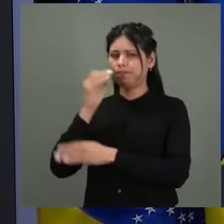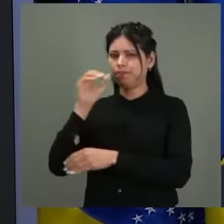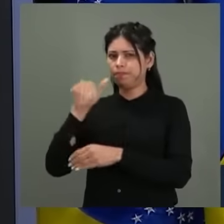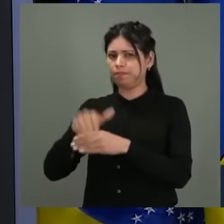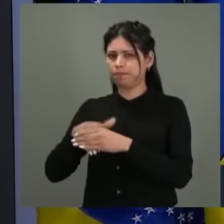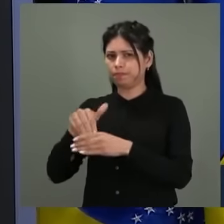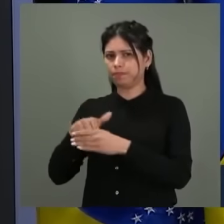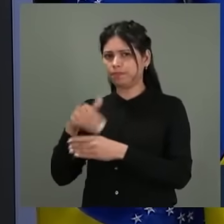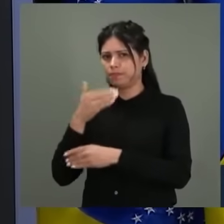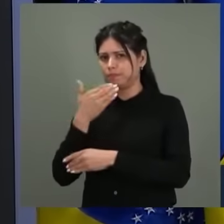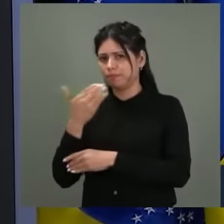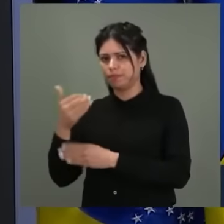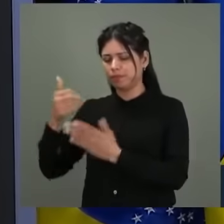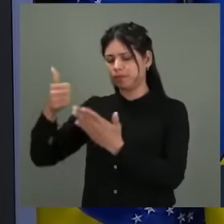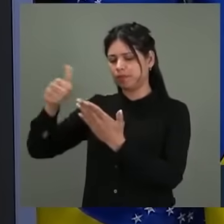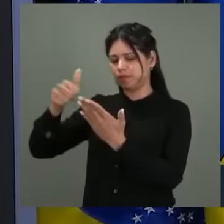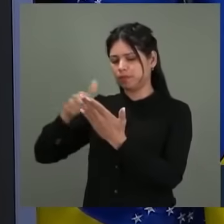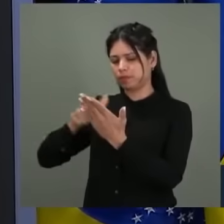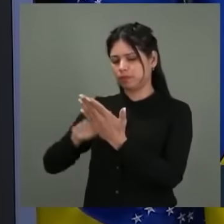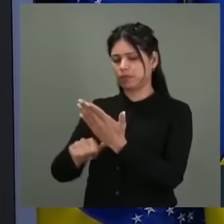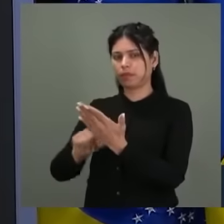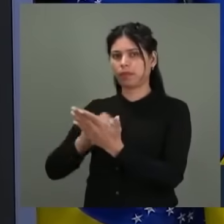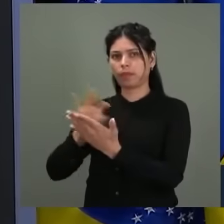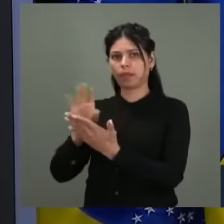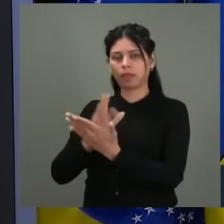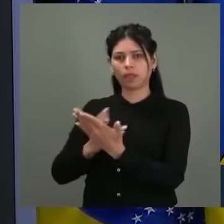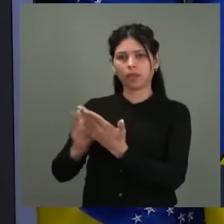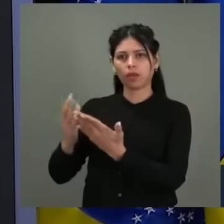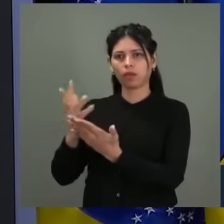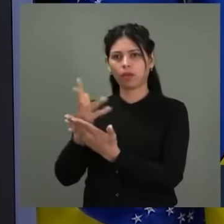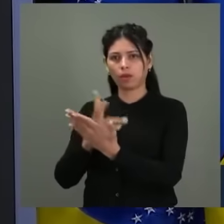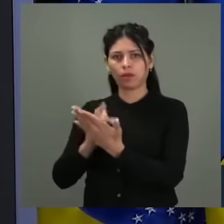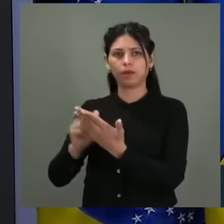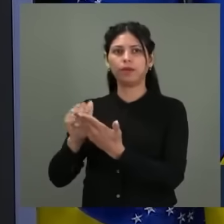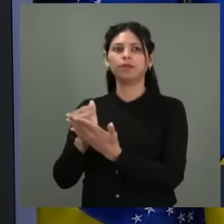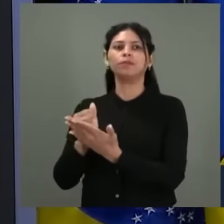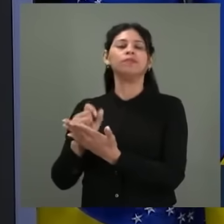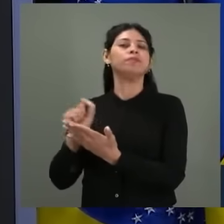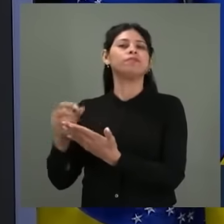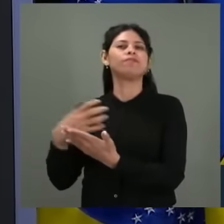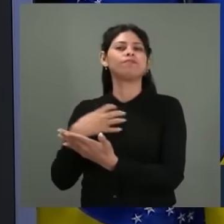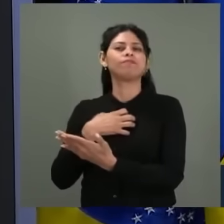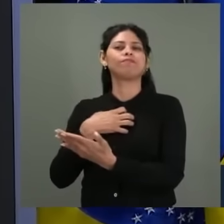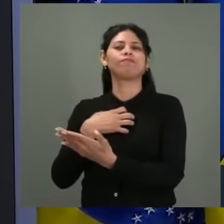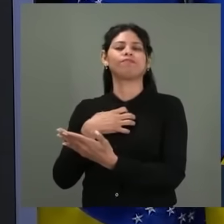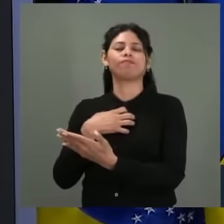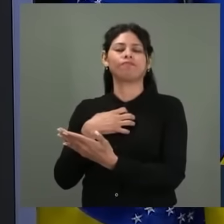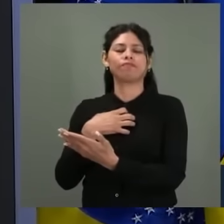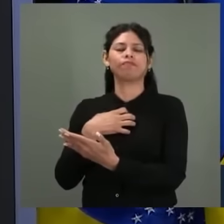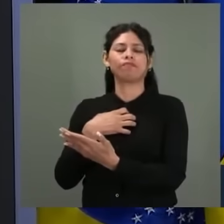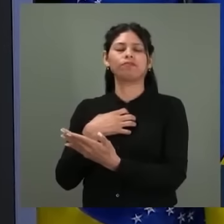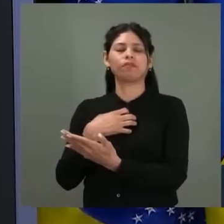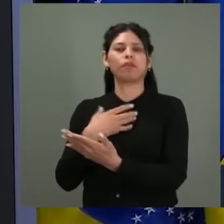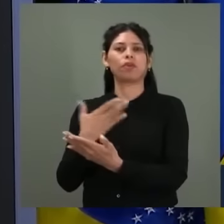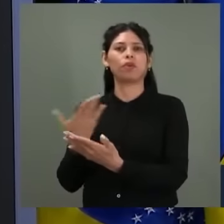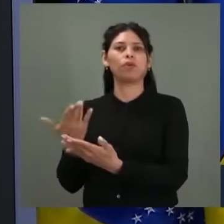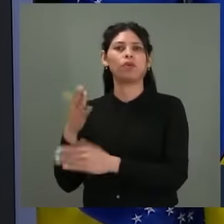de vista praticamente, um pedido de vista fake. E eu me senti, na